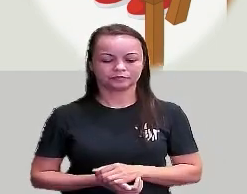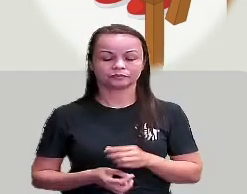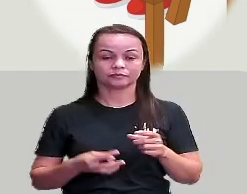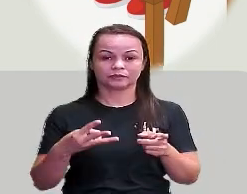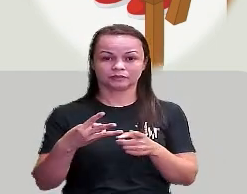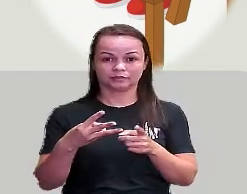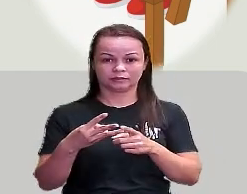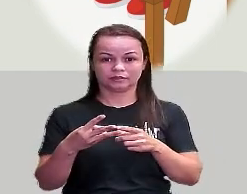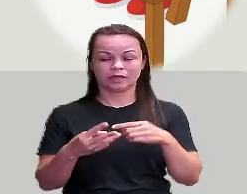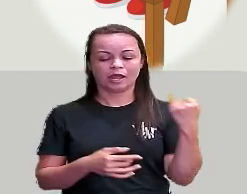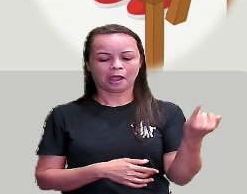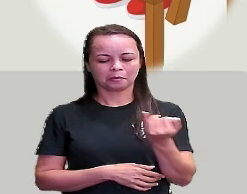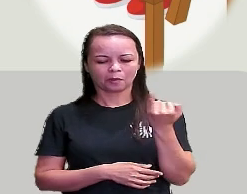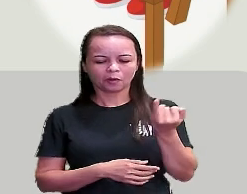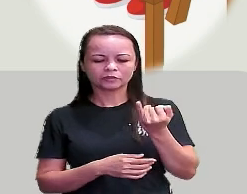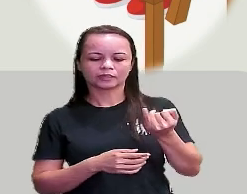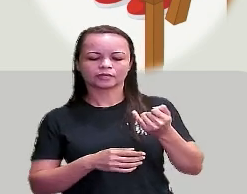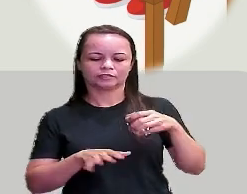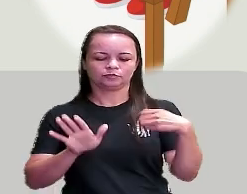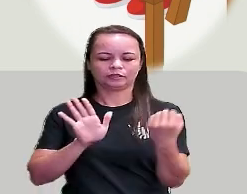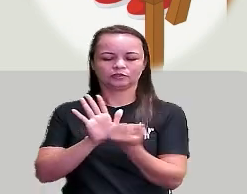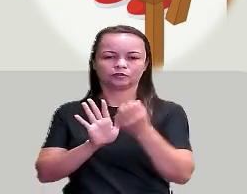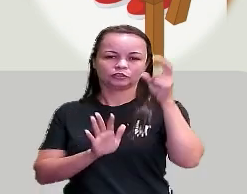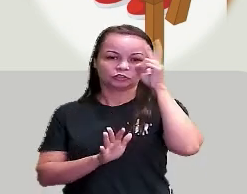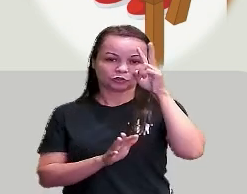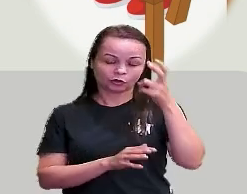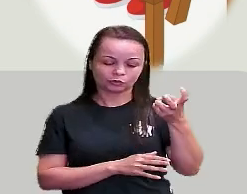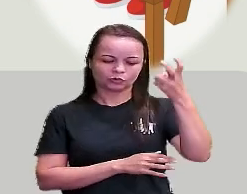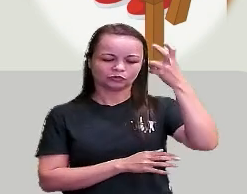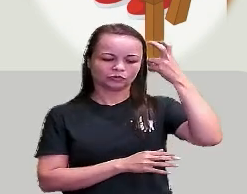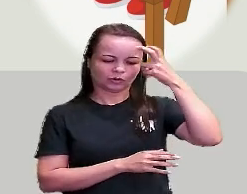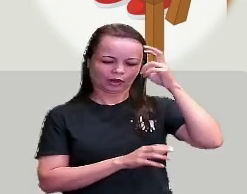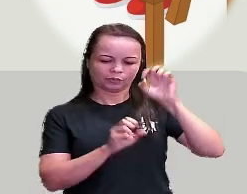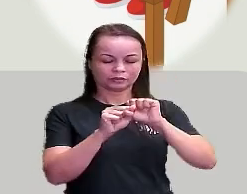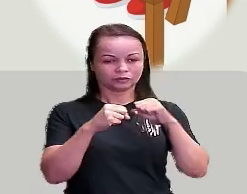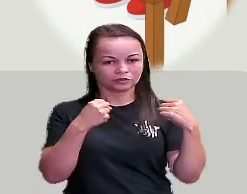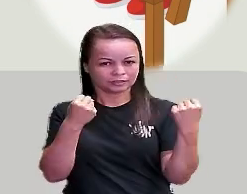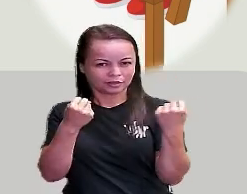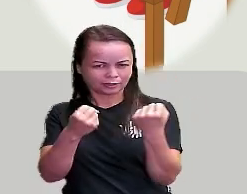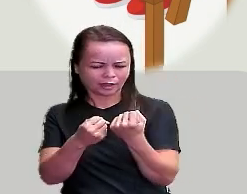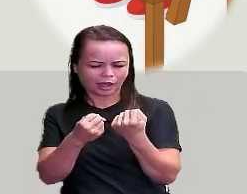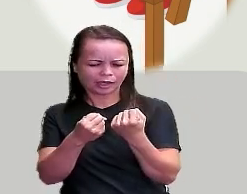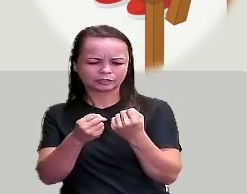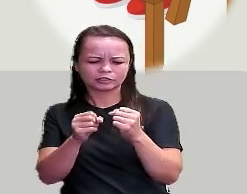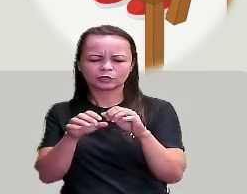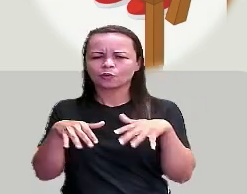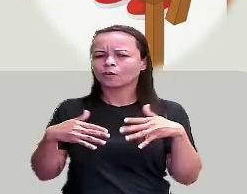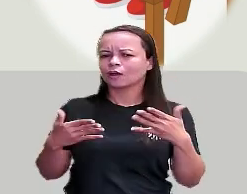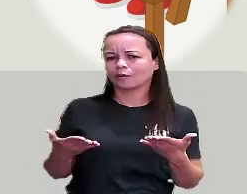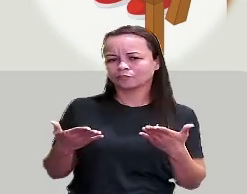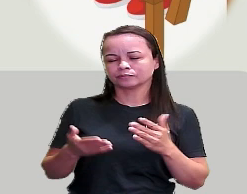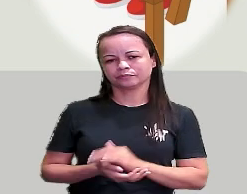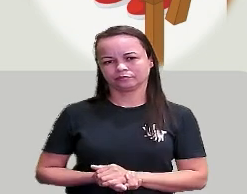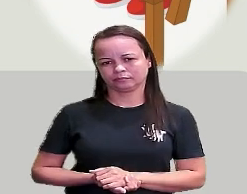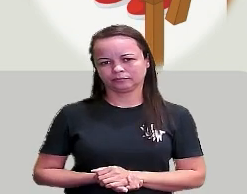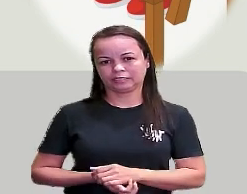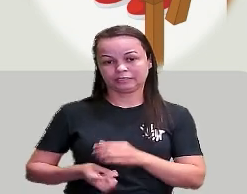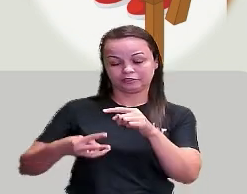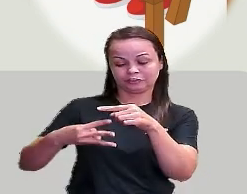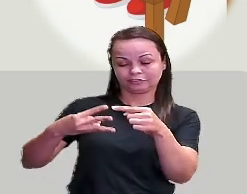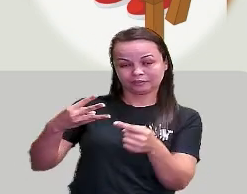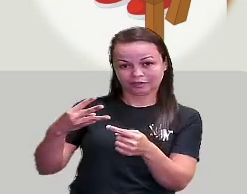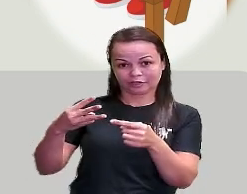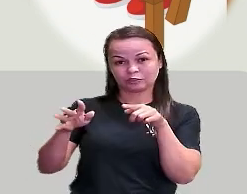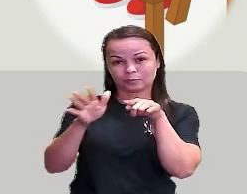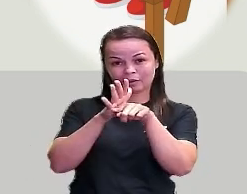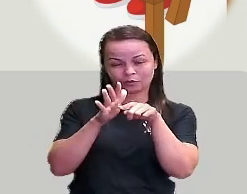patrimônios históricos culturais para a sociedade? Lembrando que essas três perguntas, se você assiste o texto, se